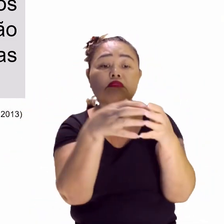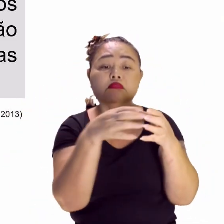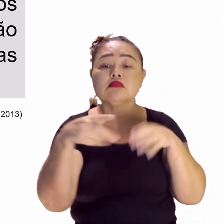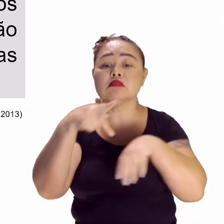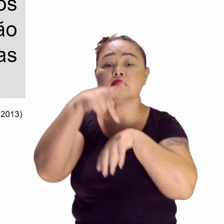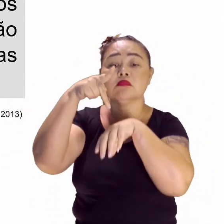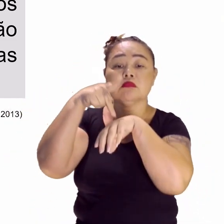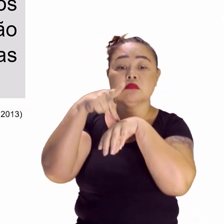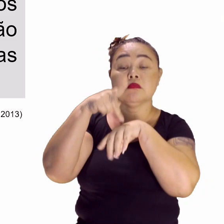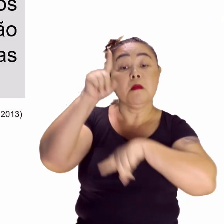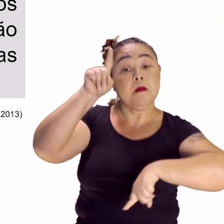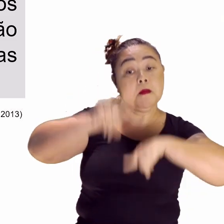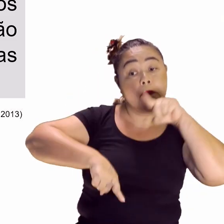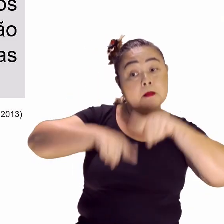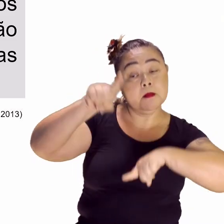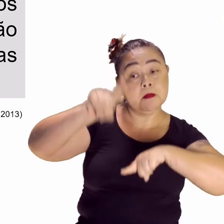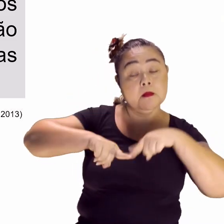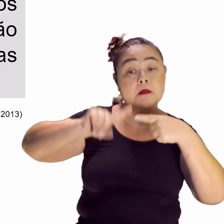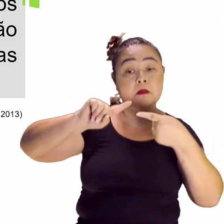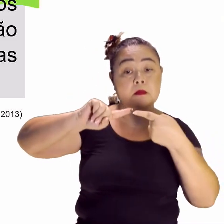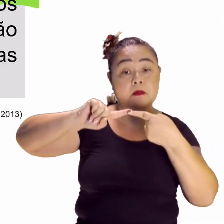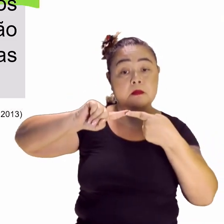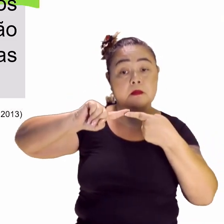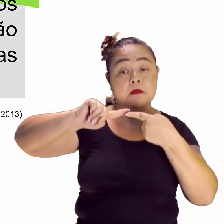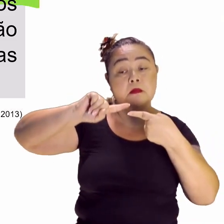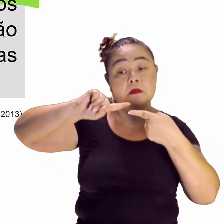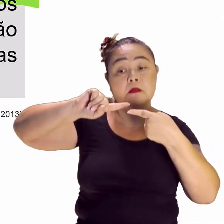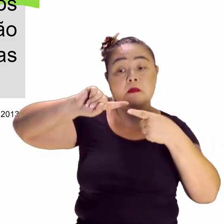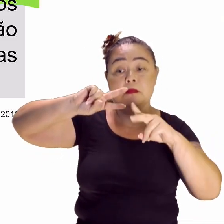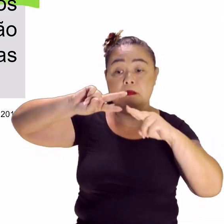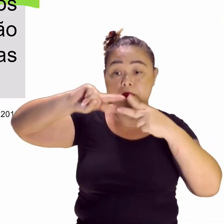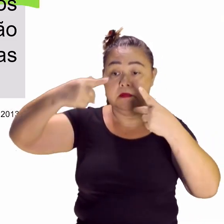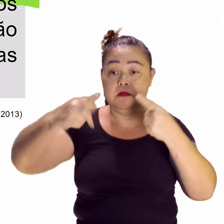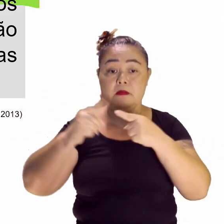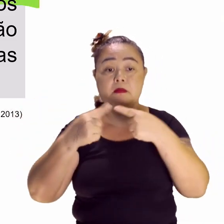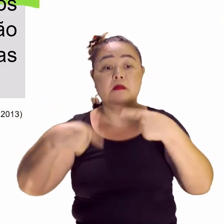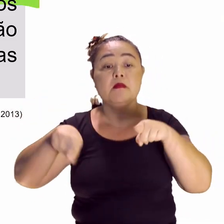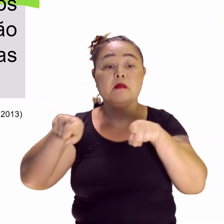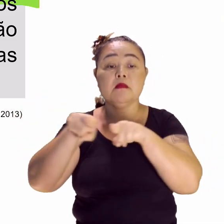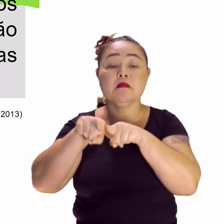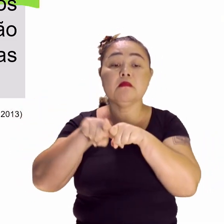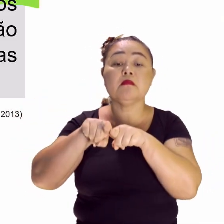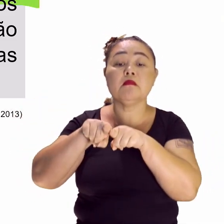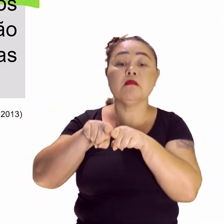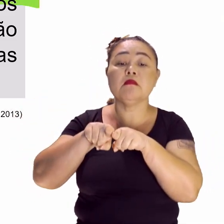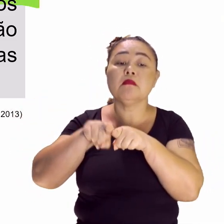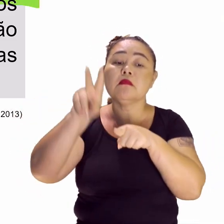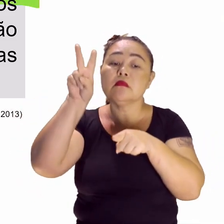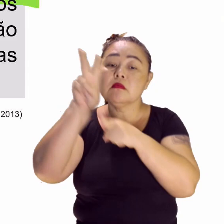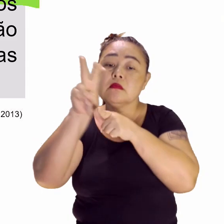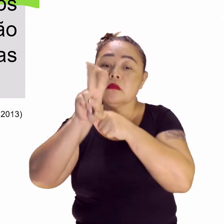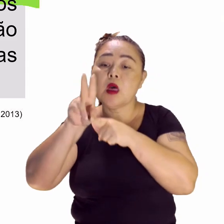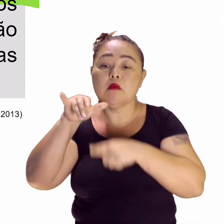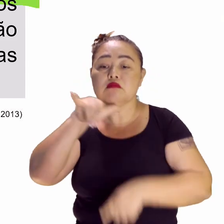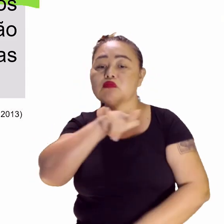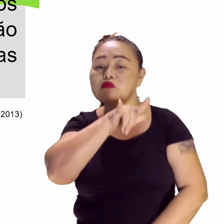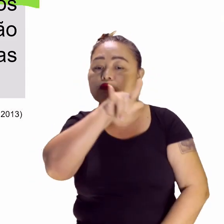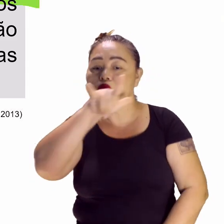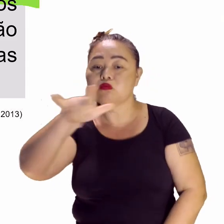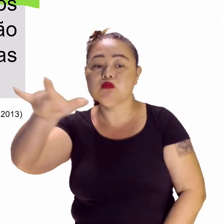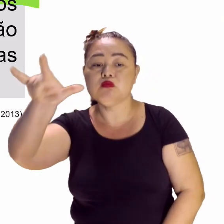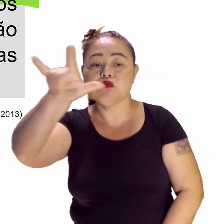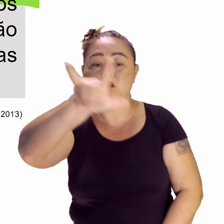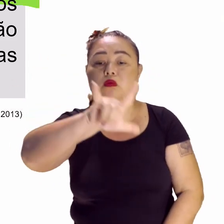biodiversidade do nosso país também materiais genéticos e eles faz o quê fiscalização nos aeroportos